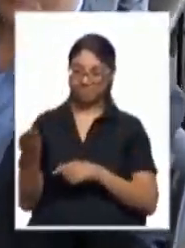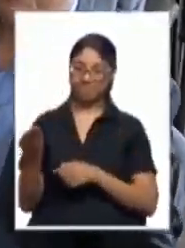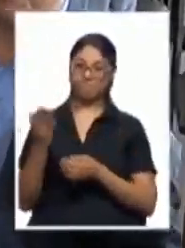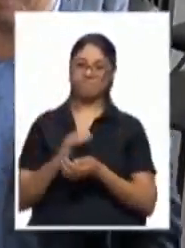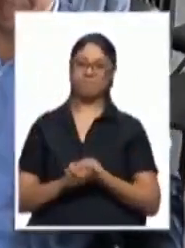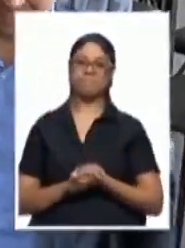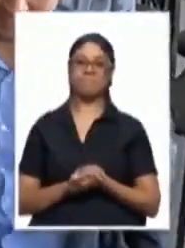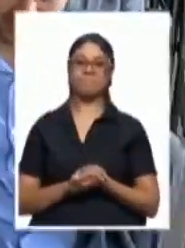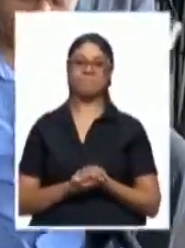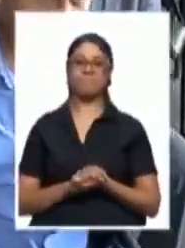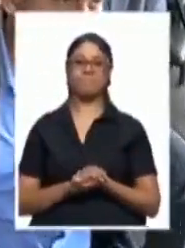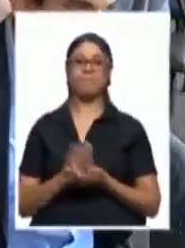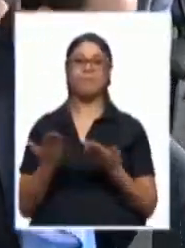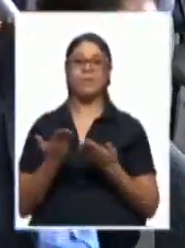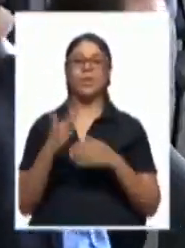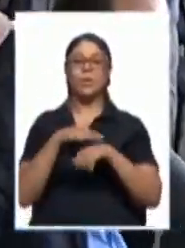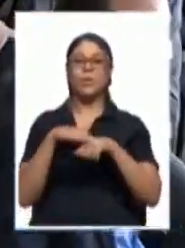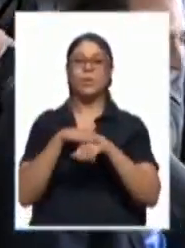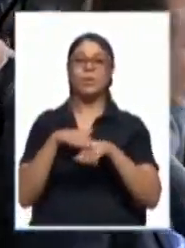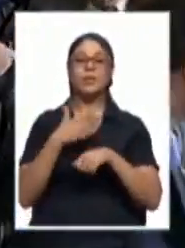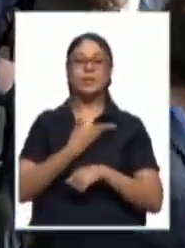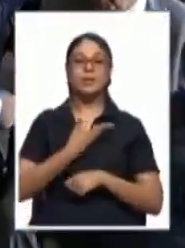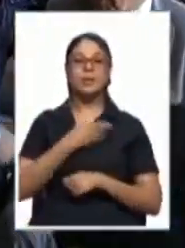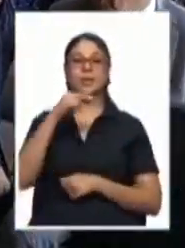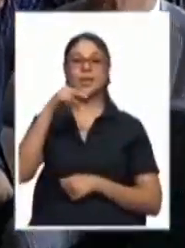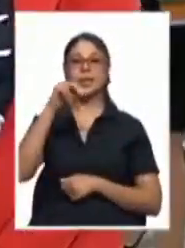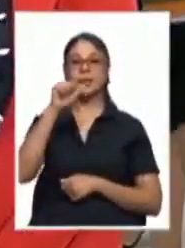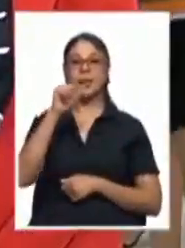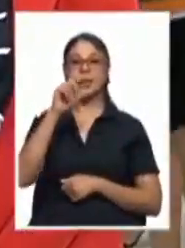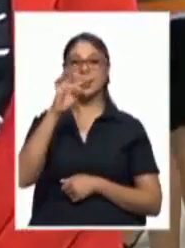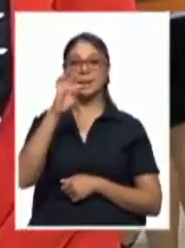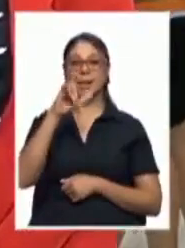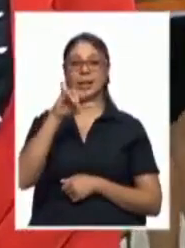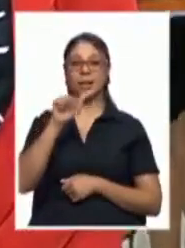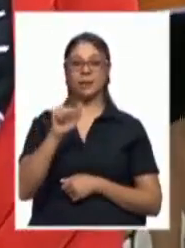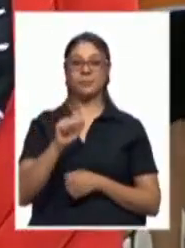bom? Vamos agora conversar com a nossa colega Natália Bini.